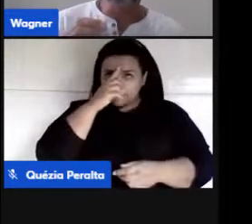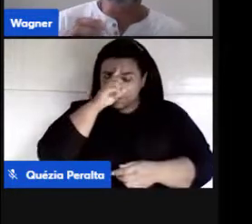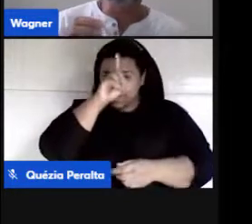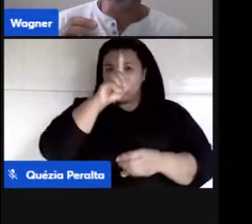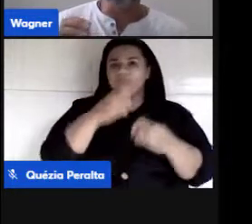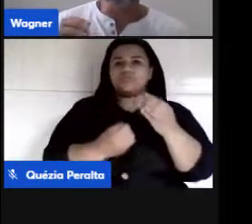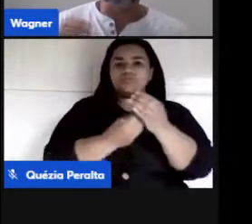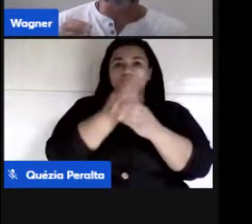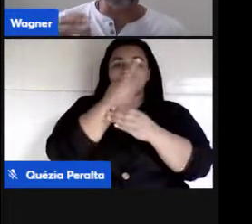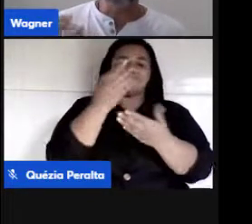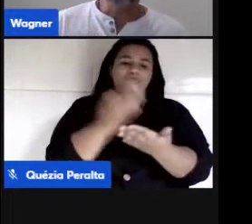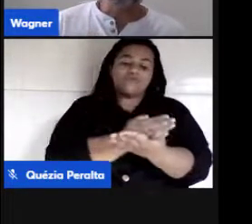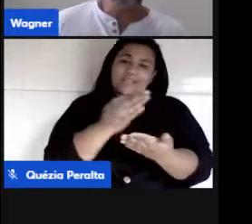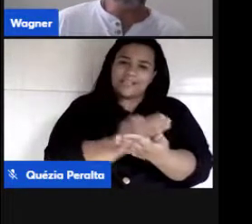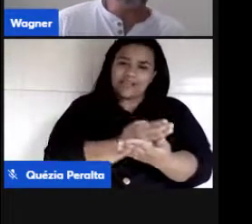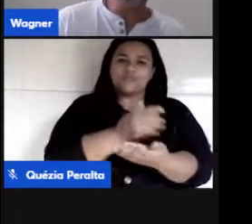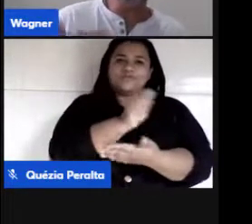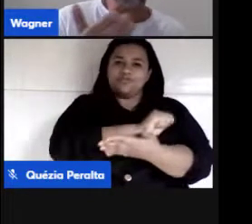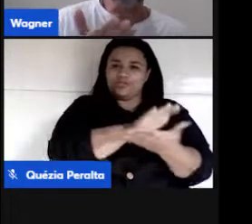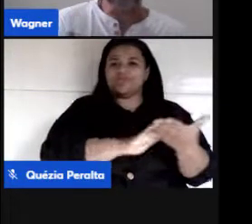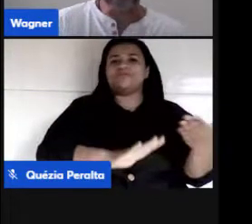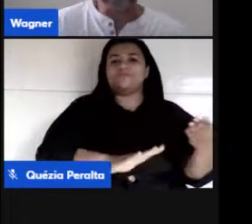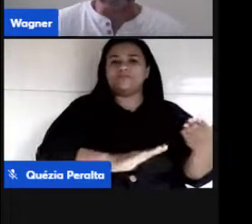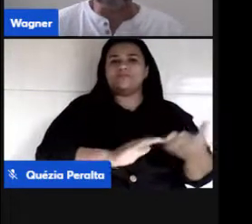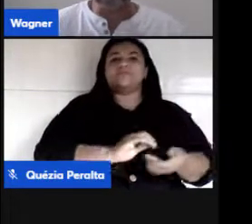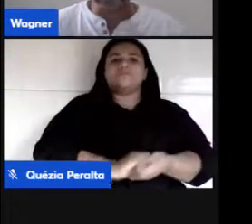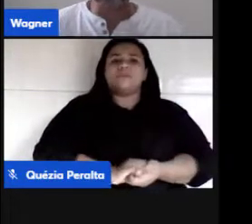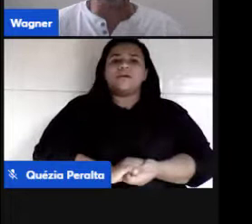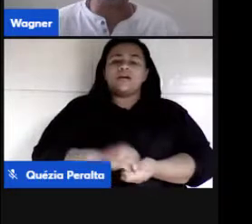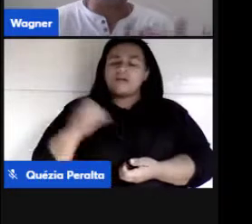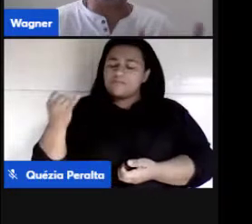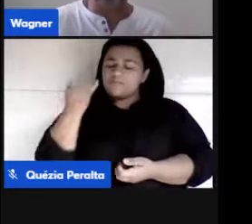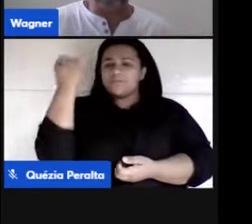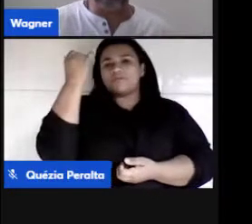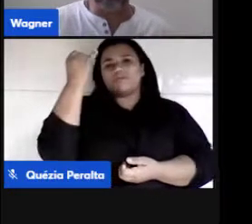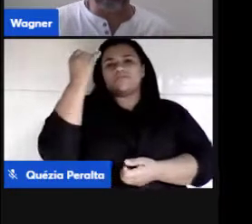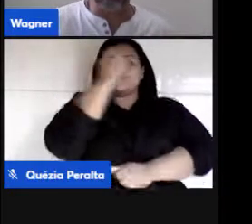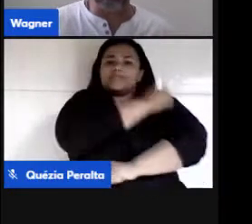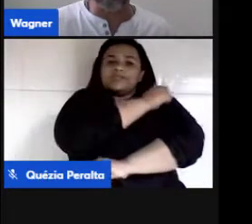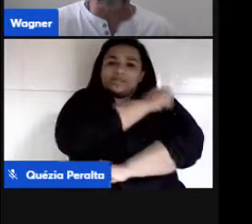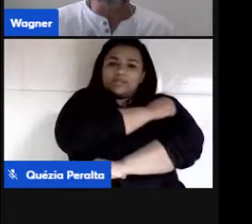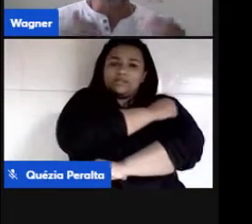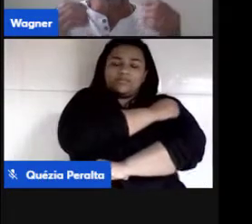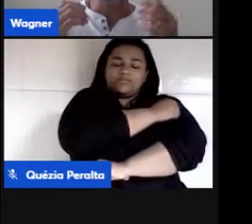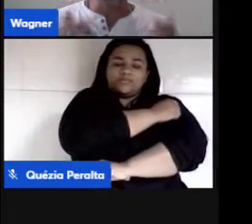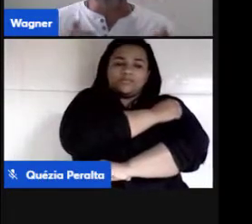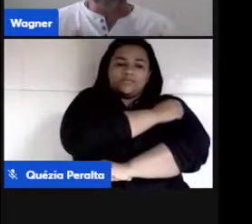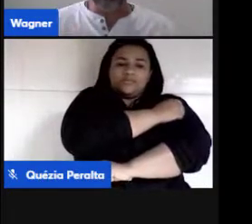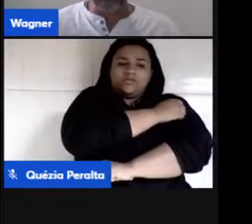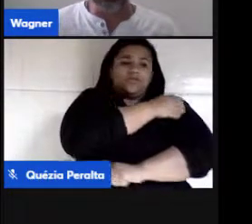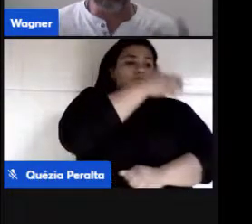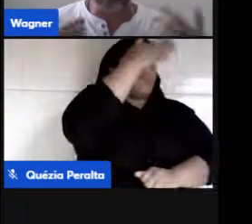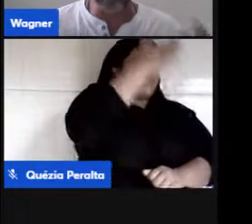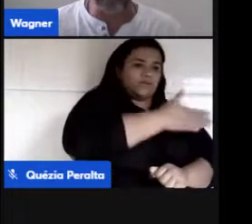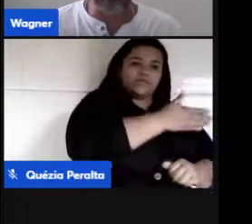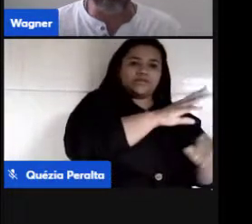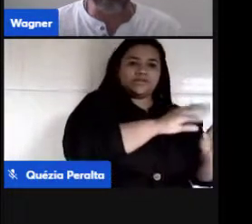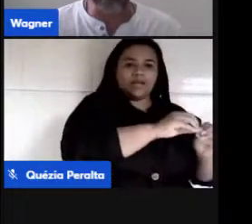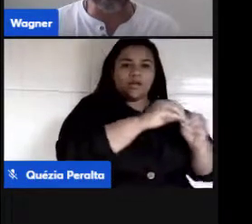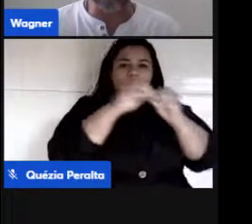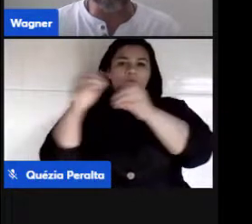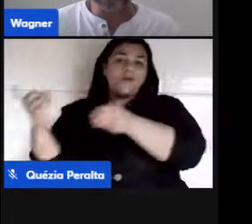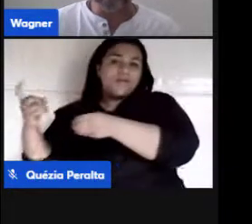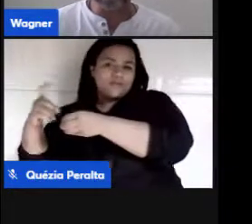É muito importante que, quando esse aluno sair do não presencial para ir ao presencial, você, professor, retome